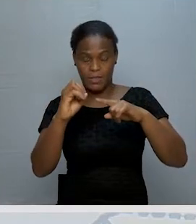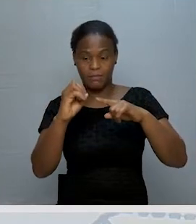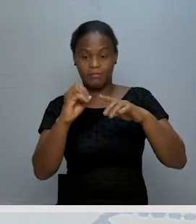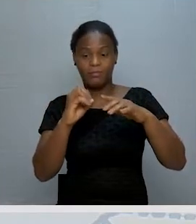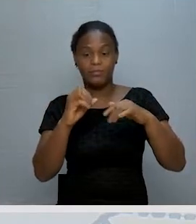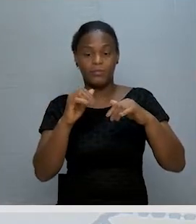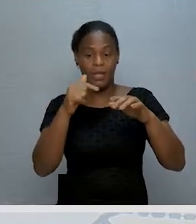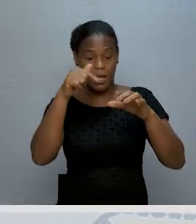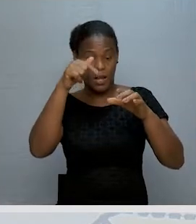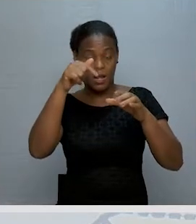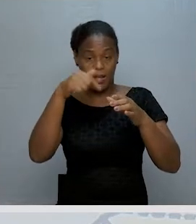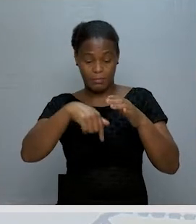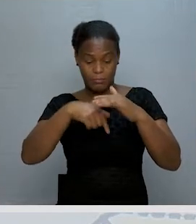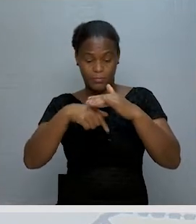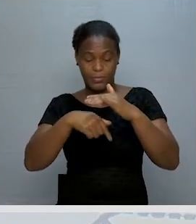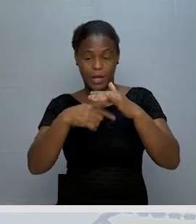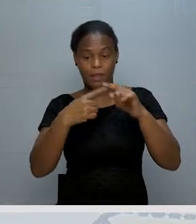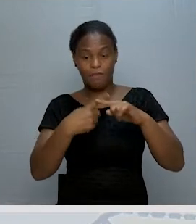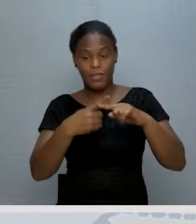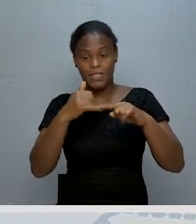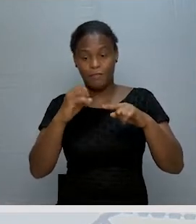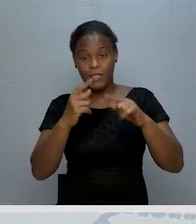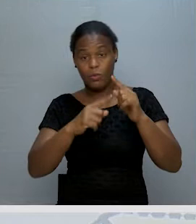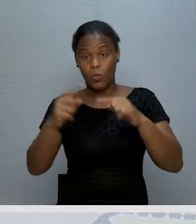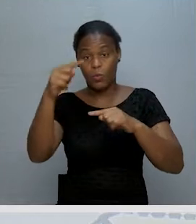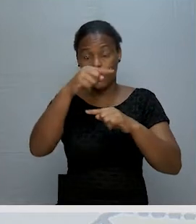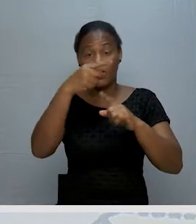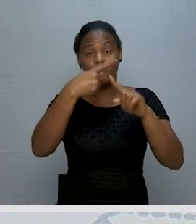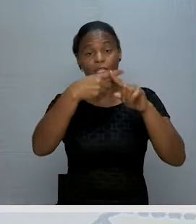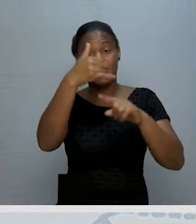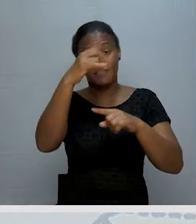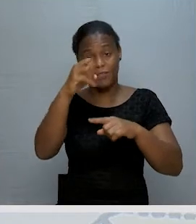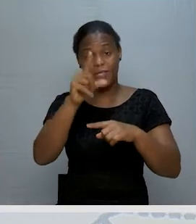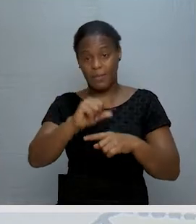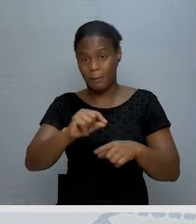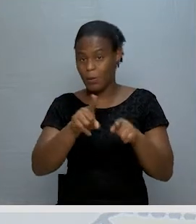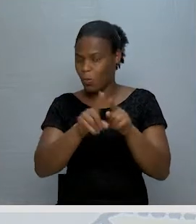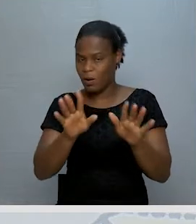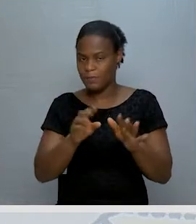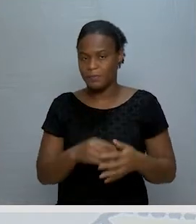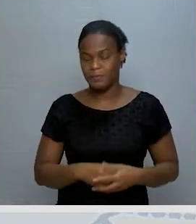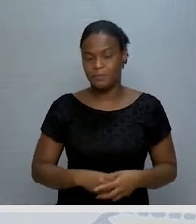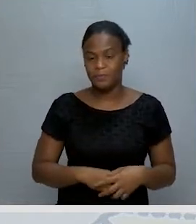por 20 no denominador, também por 20 no